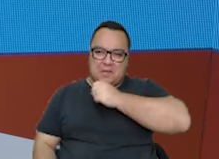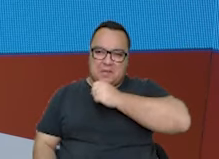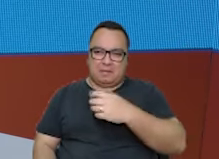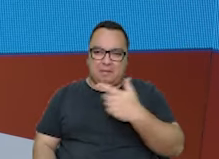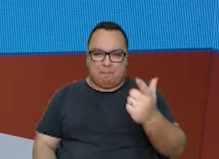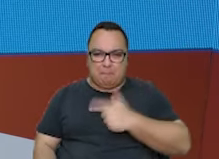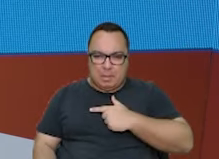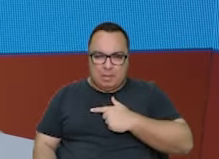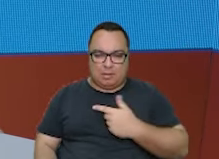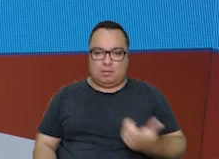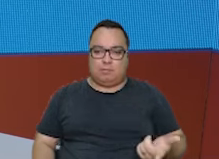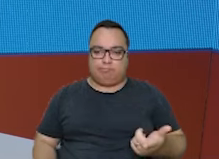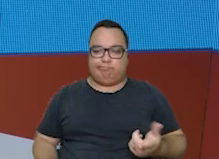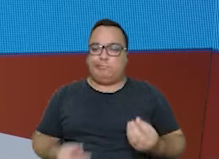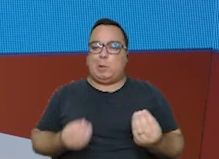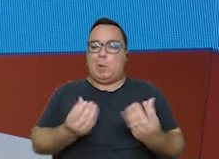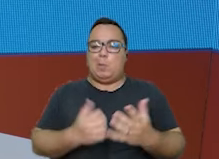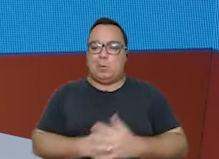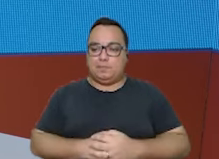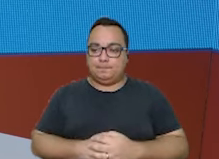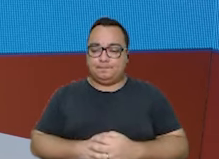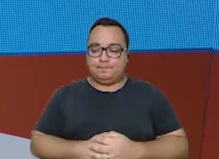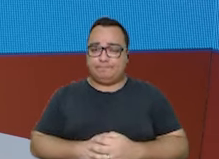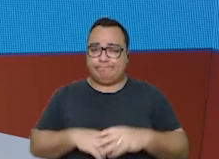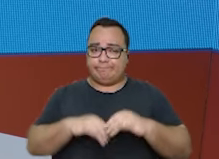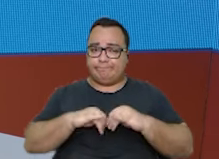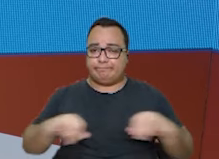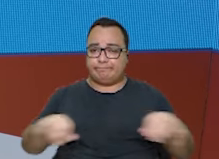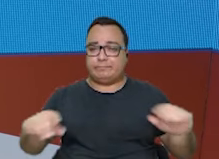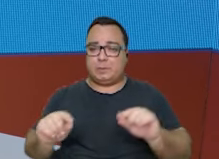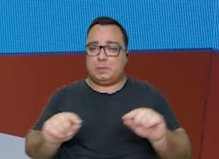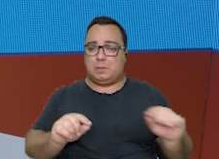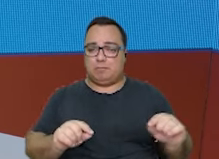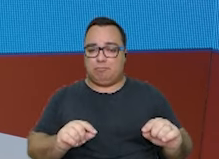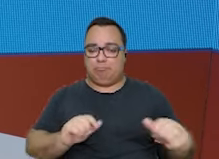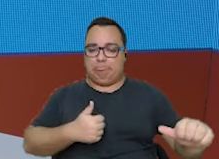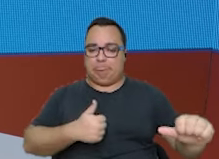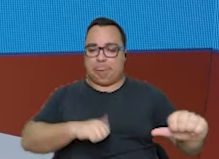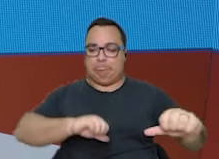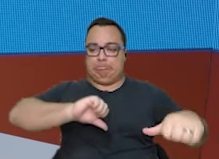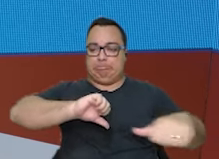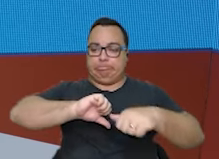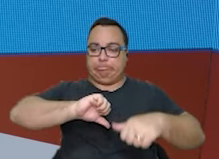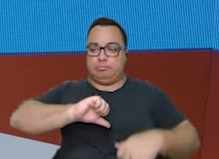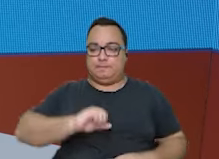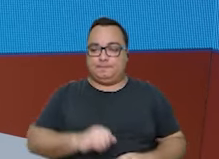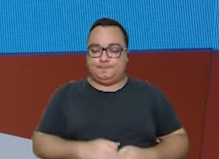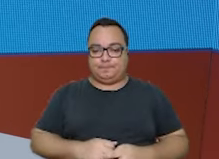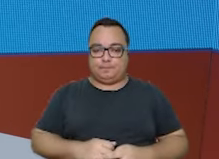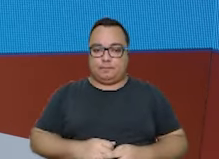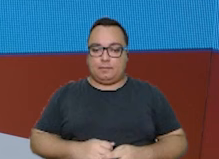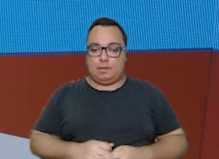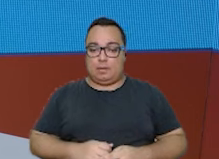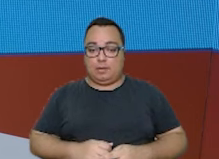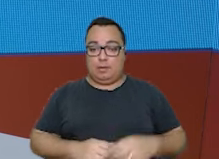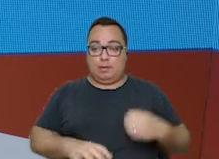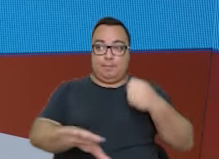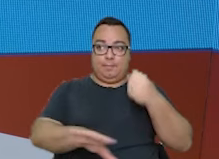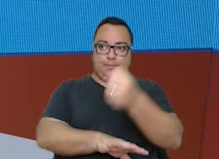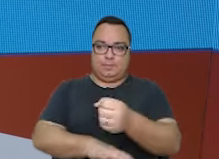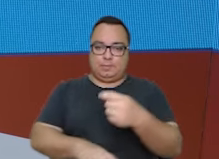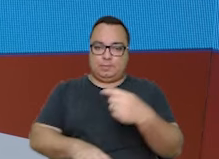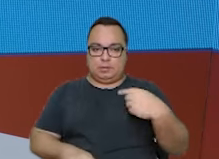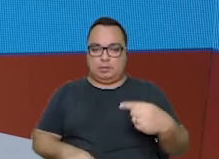feia Qual que é a mensagem que você recebe uma mensagem que a você não traz nem só o olhar de presença você traz o olhar de